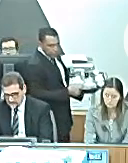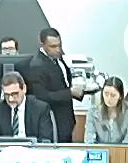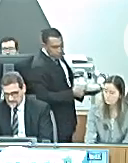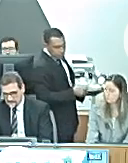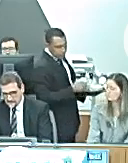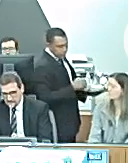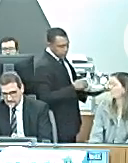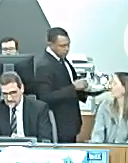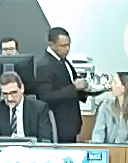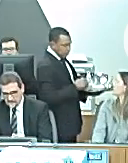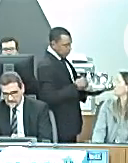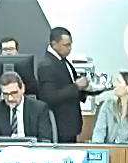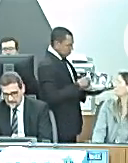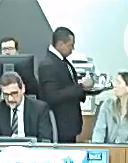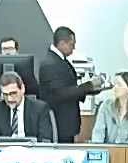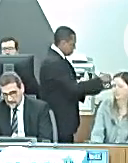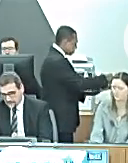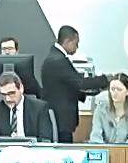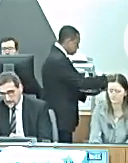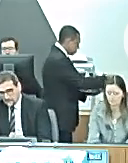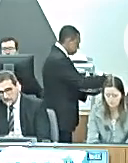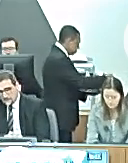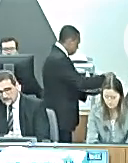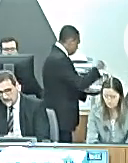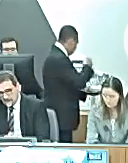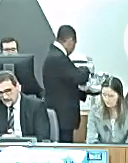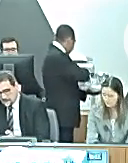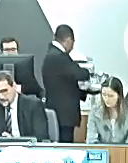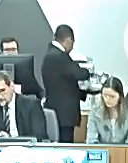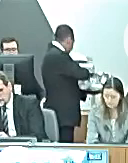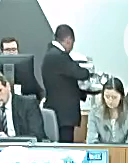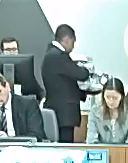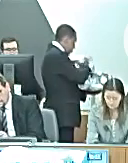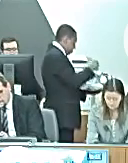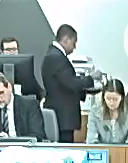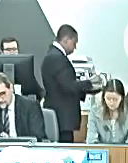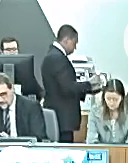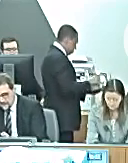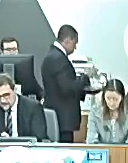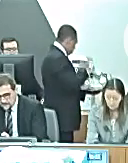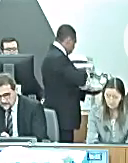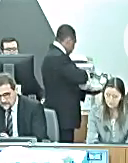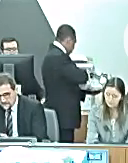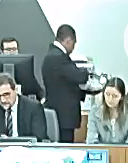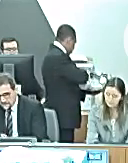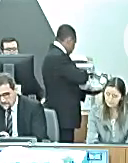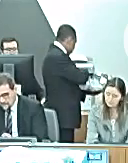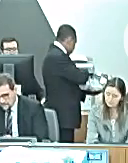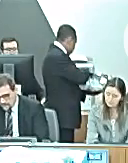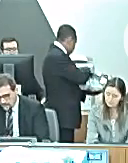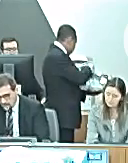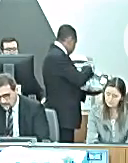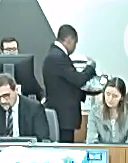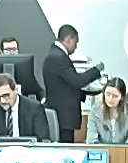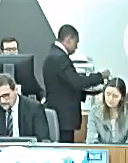é isso que falta nos dois sistemas é estamos aí com o pessoal do contrato precário é